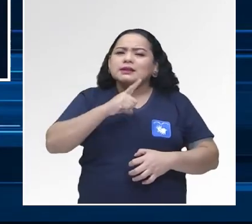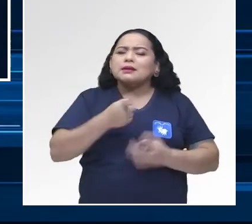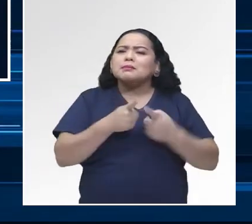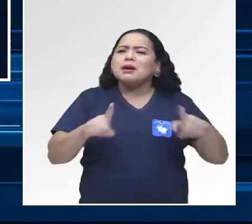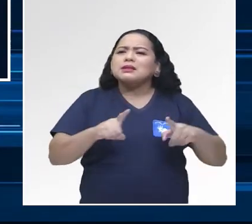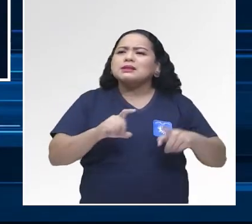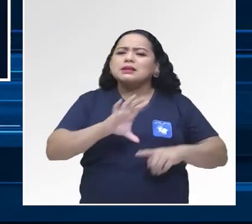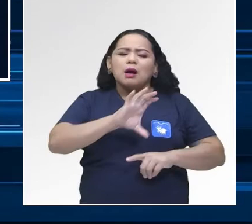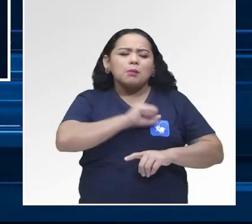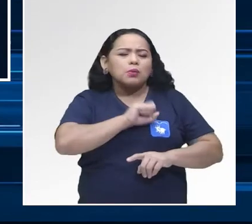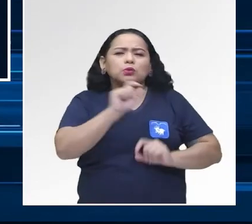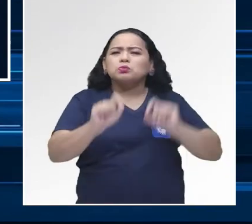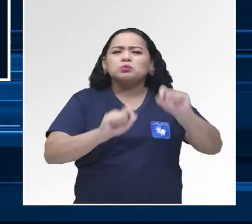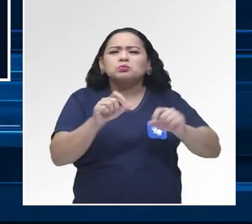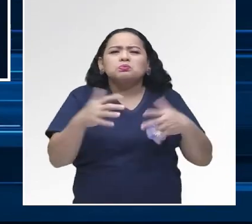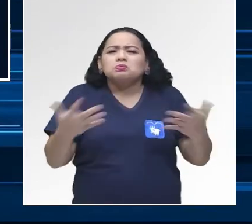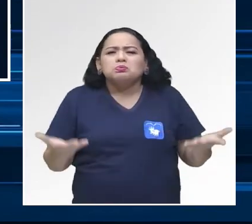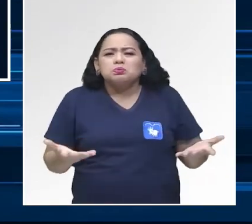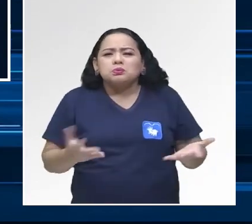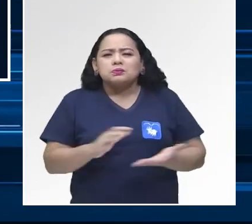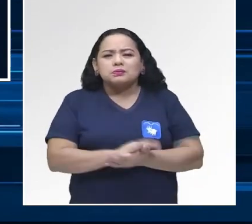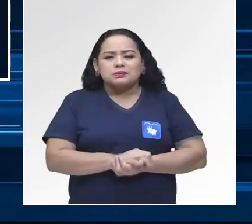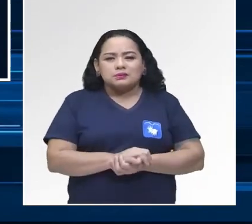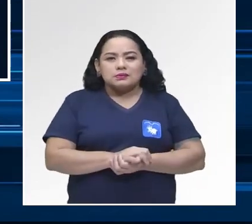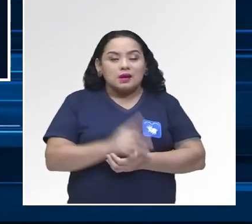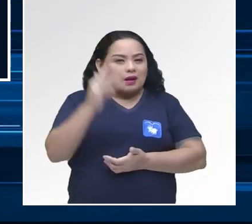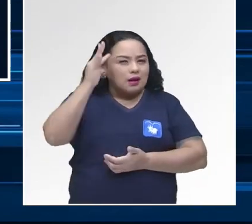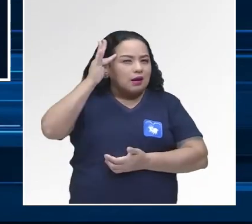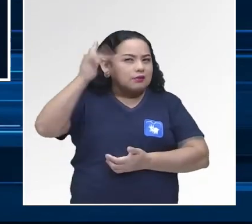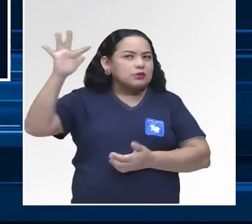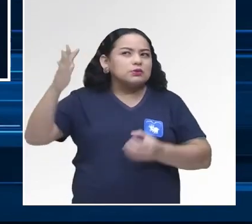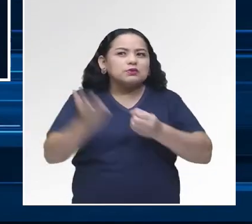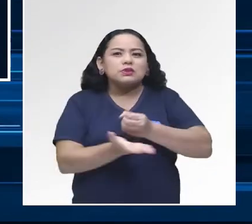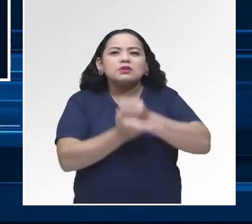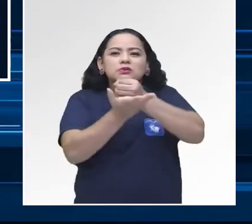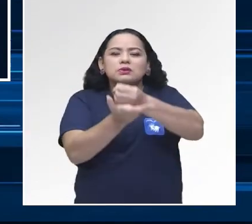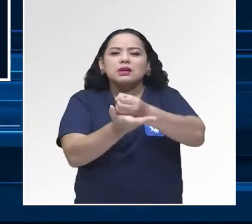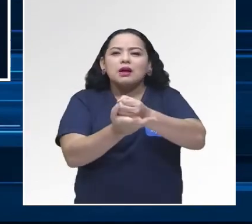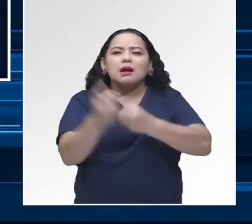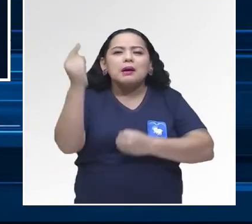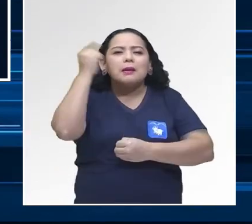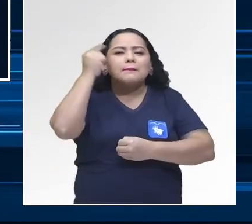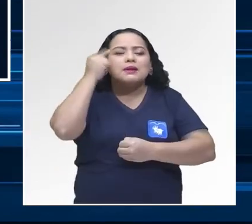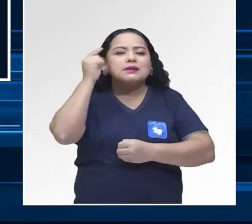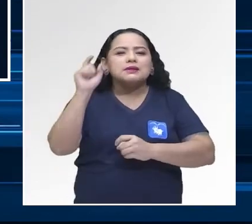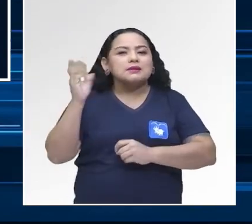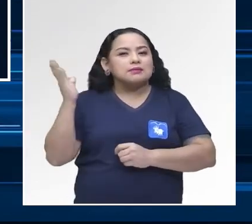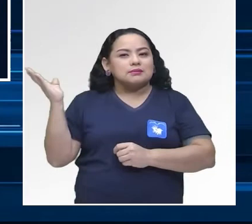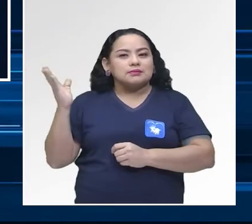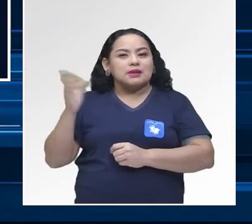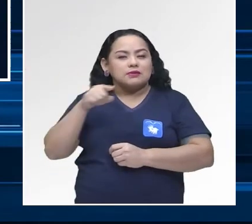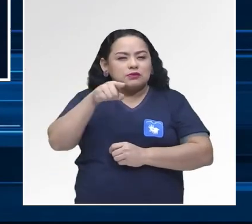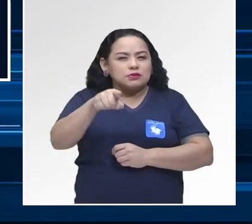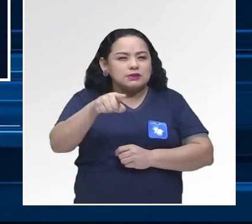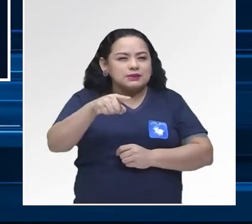isso? A filosofia nos ajuda a pensar o que é isso. Então você vai aprofundar, né?